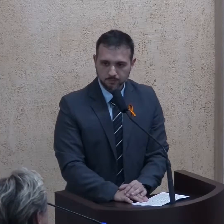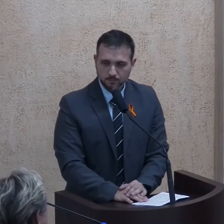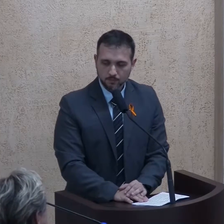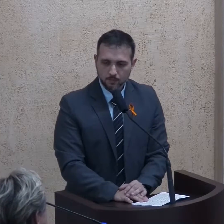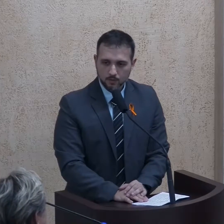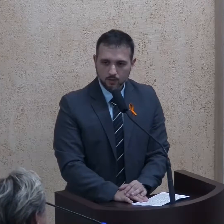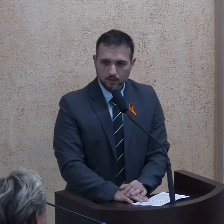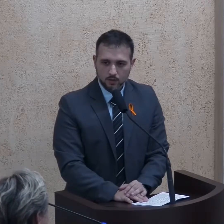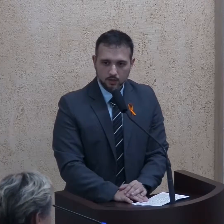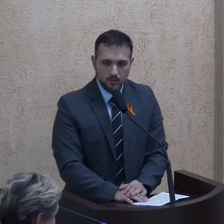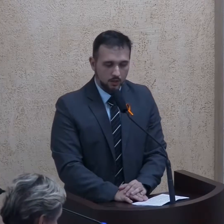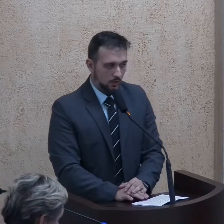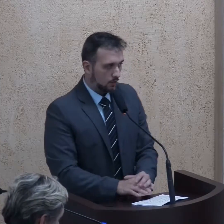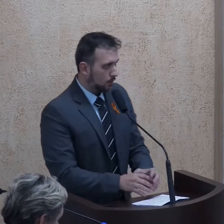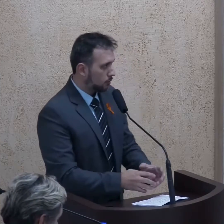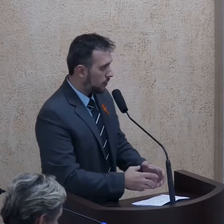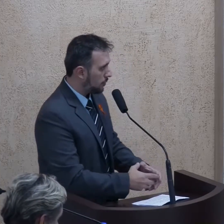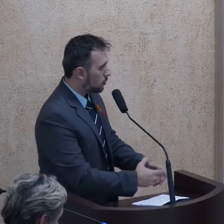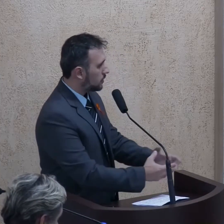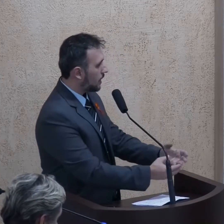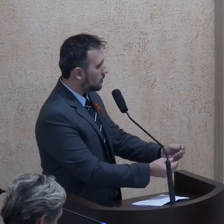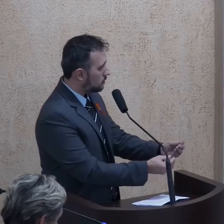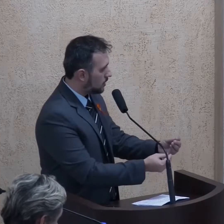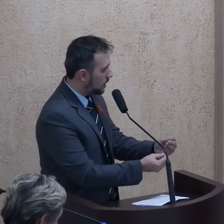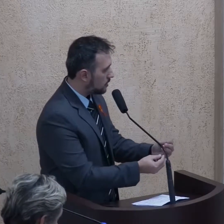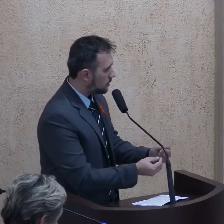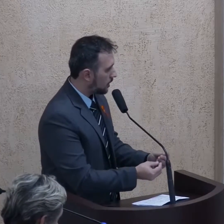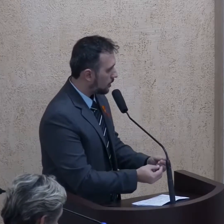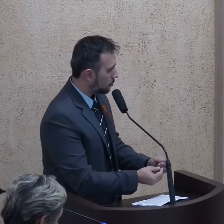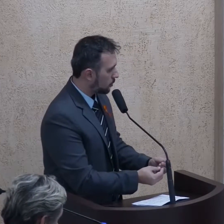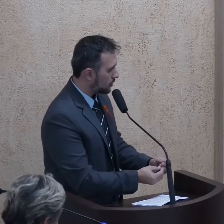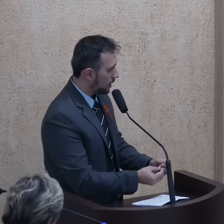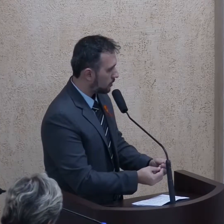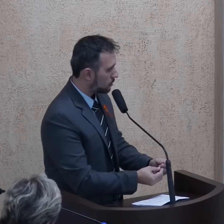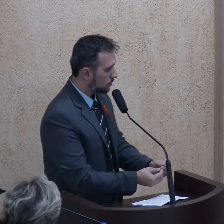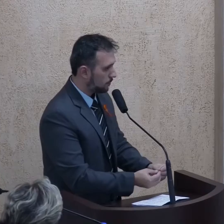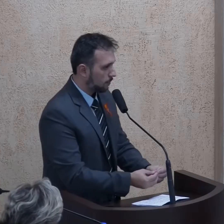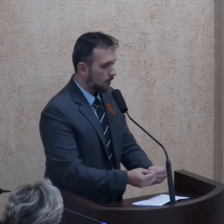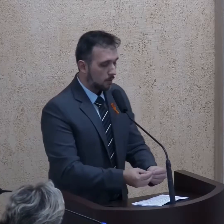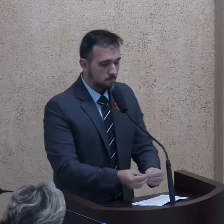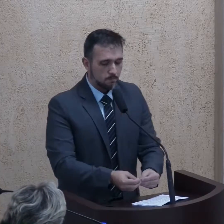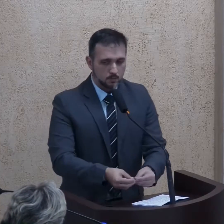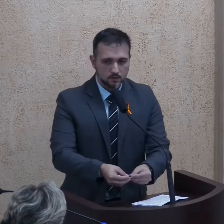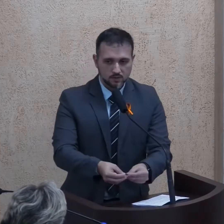fornecedor. Então eu tive o cuidado de retirar o projeto,